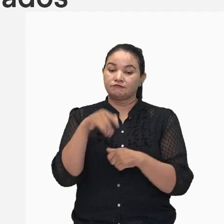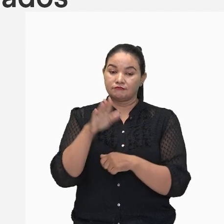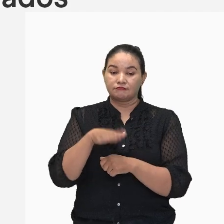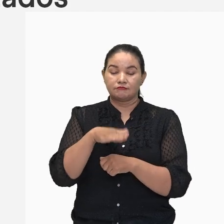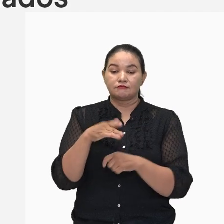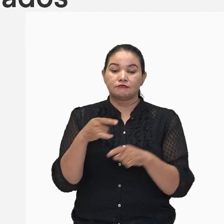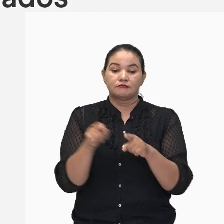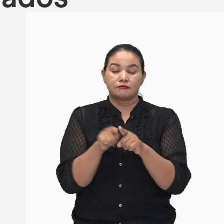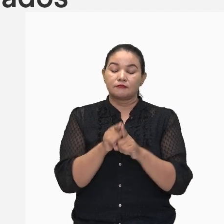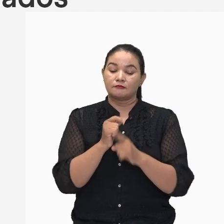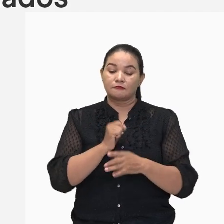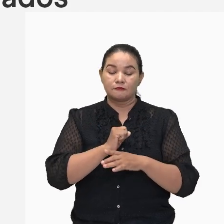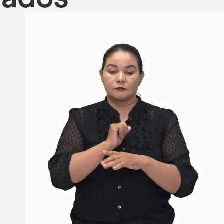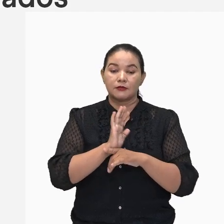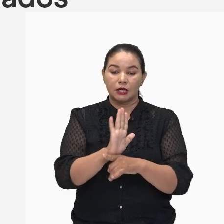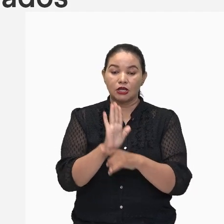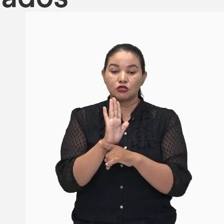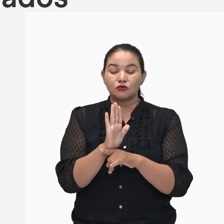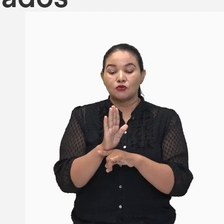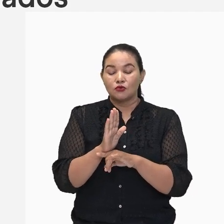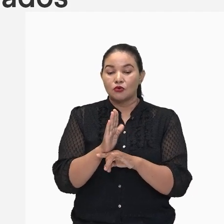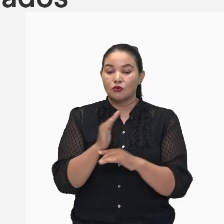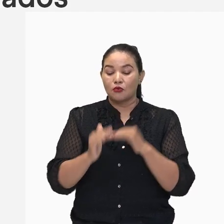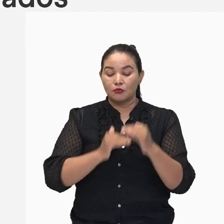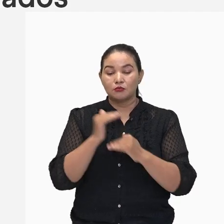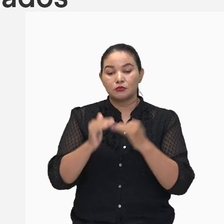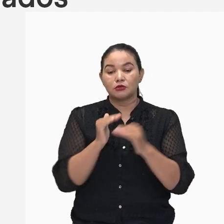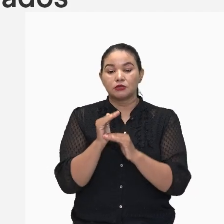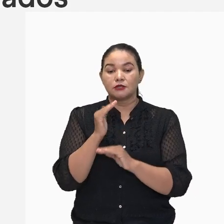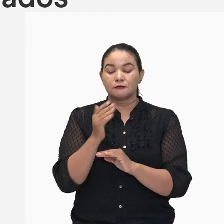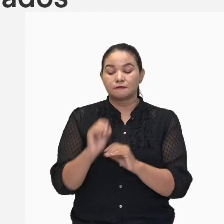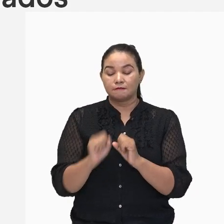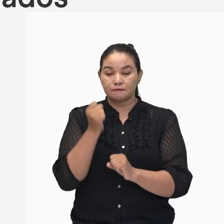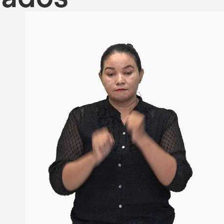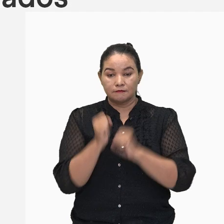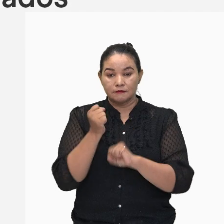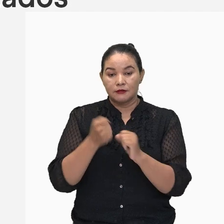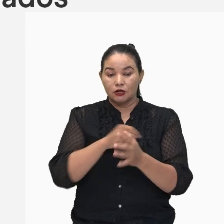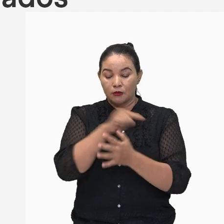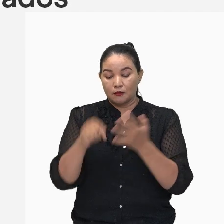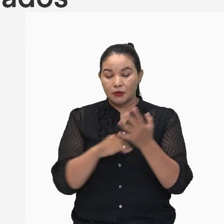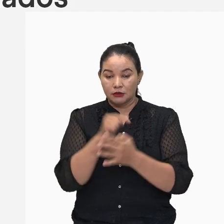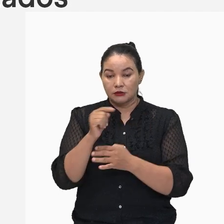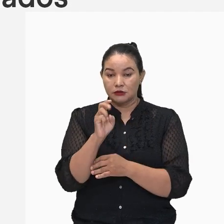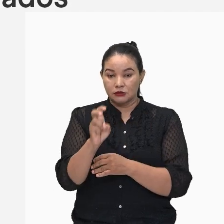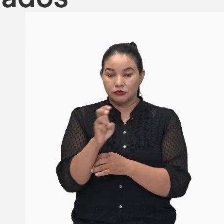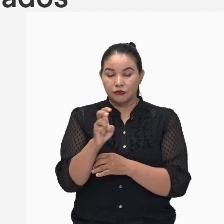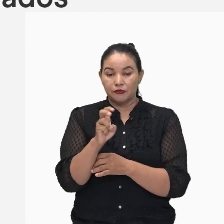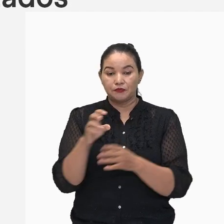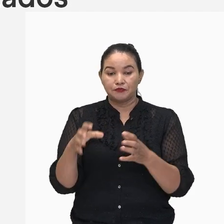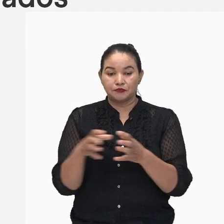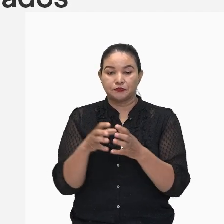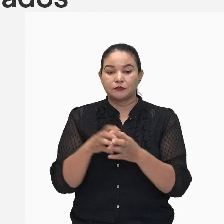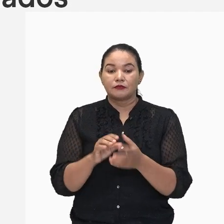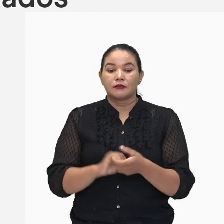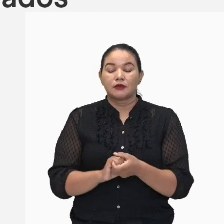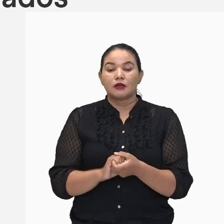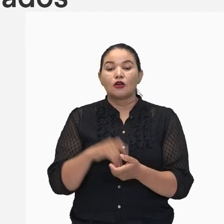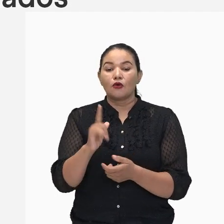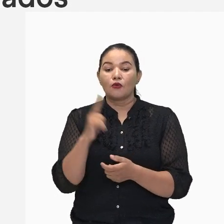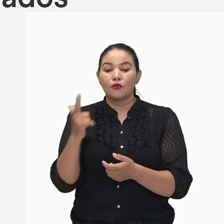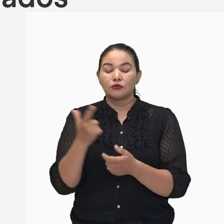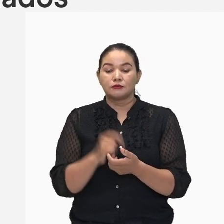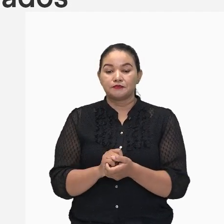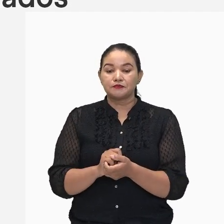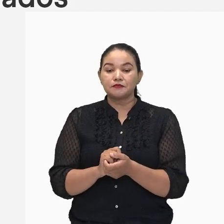também nesse processo de industrialização desses 5 países. Agora, as redes de negócios de empresa dos Estados Unidos, do